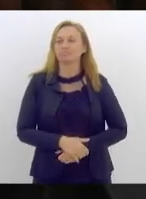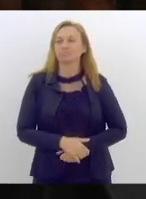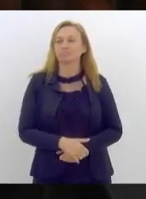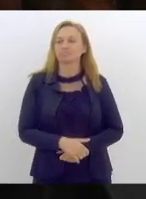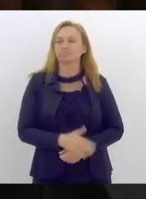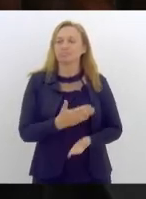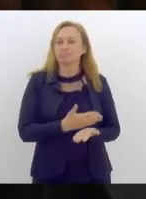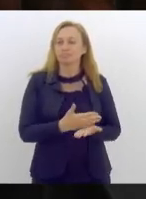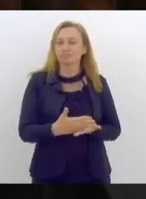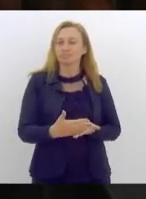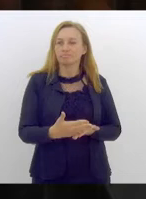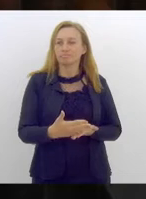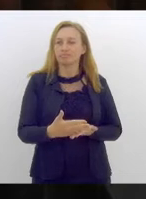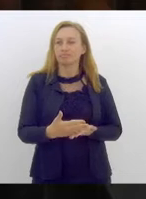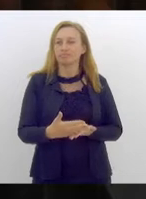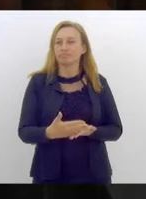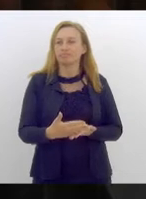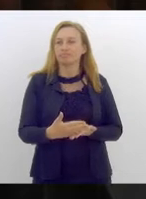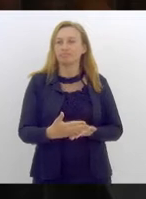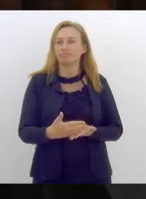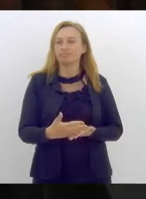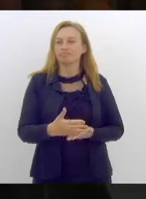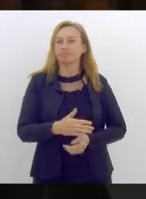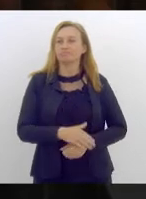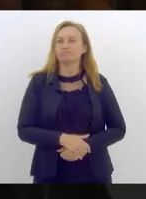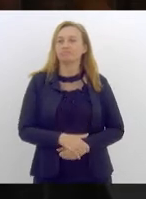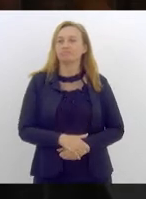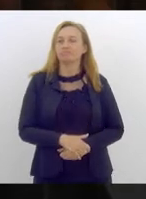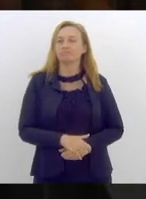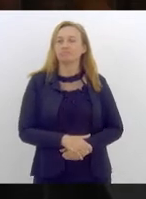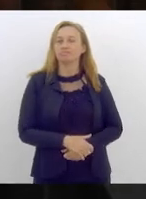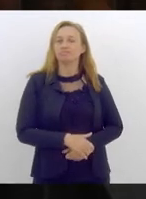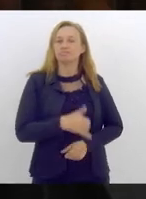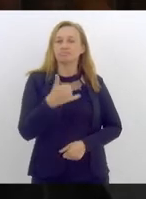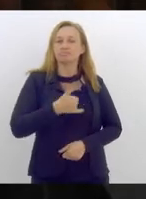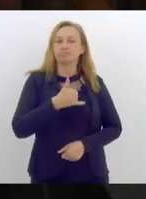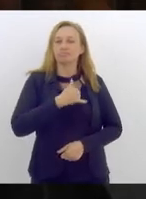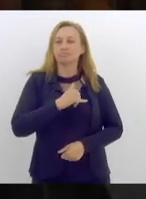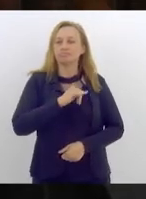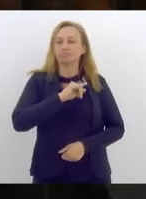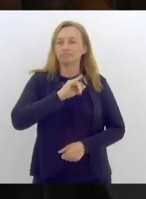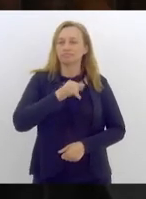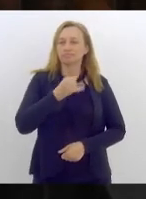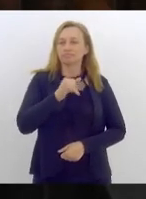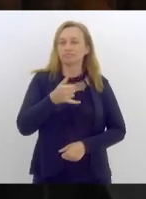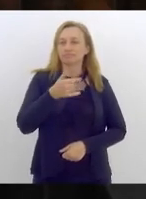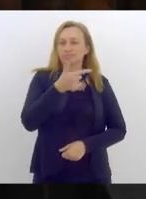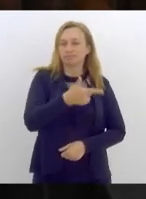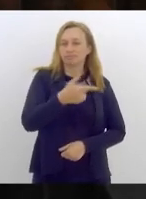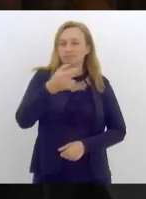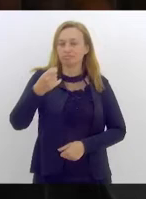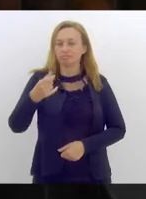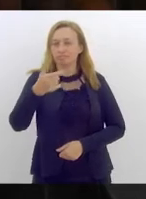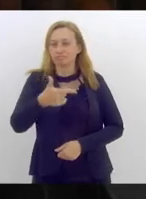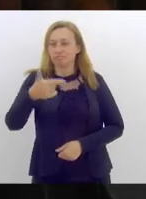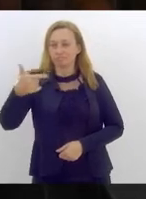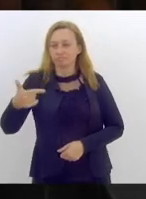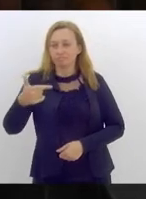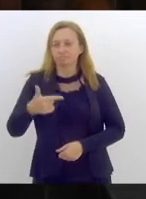que iniciarasse era ser iniciado em primeiro de janeiro de 2023